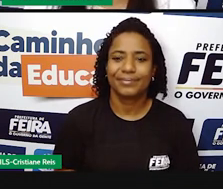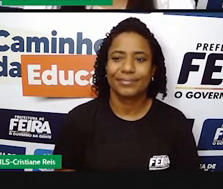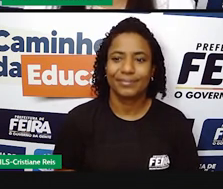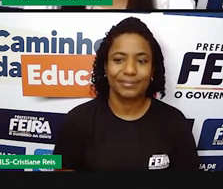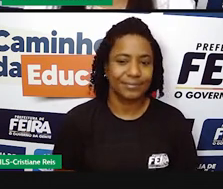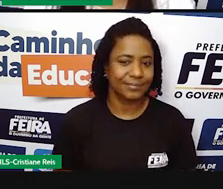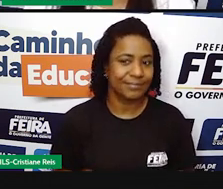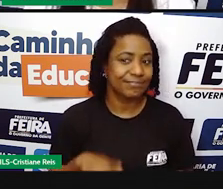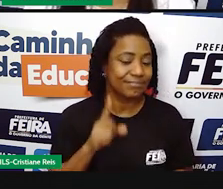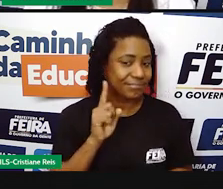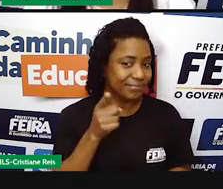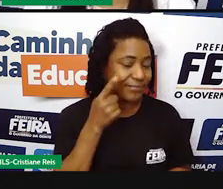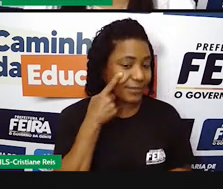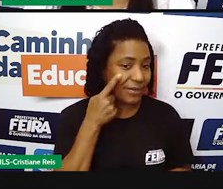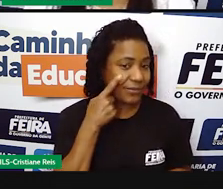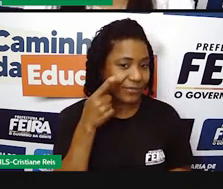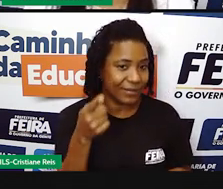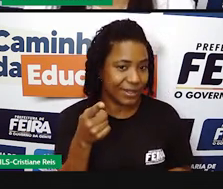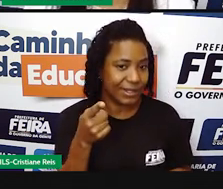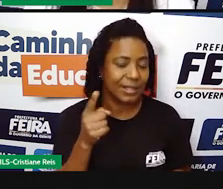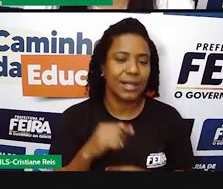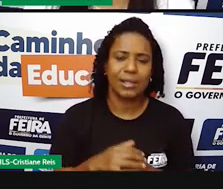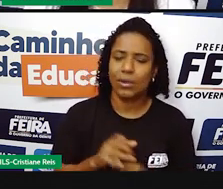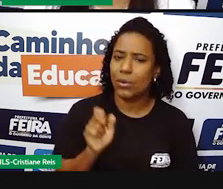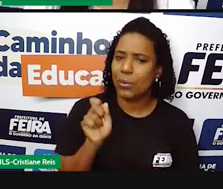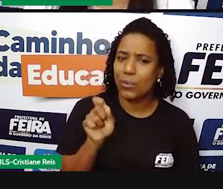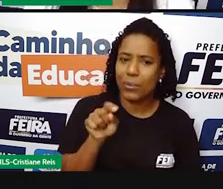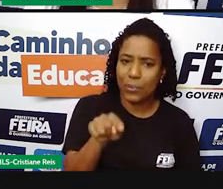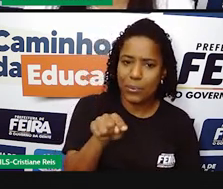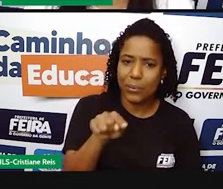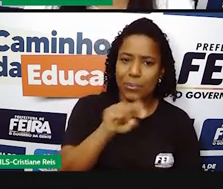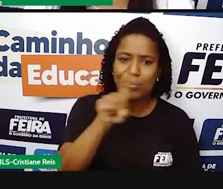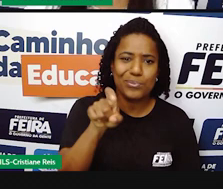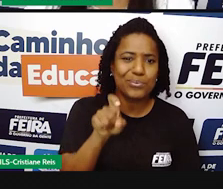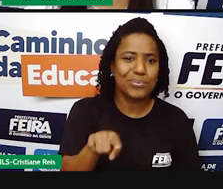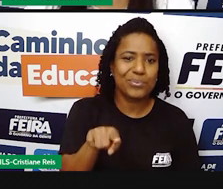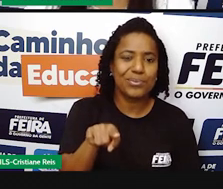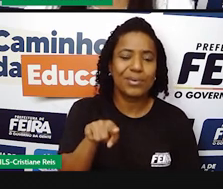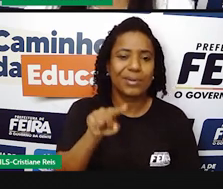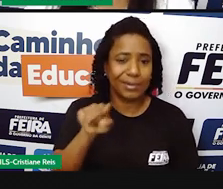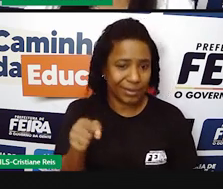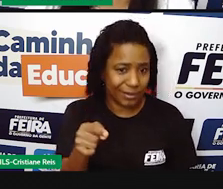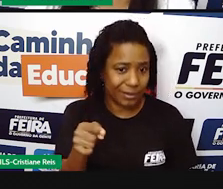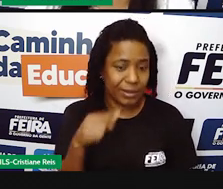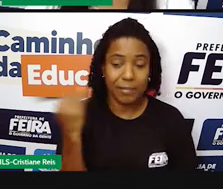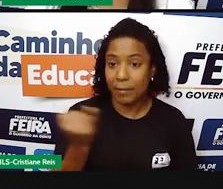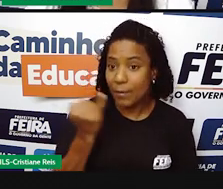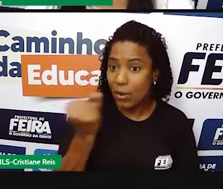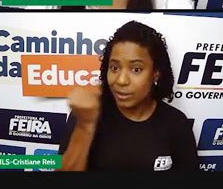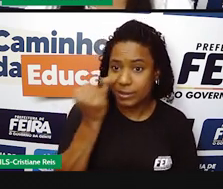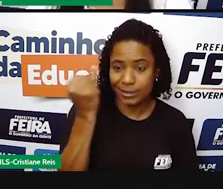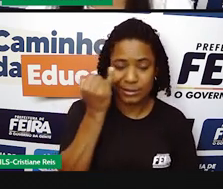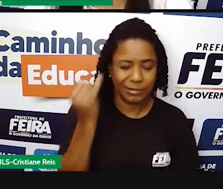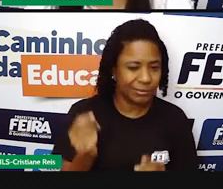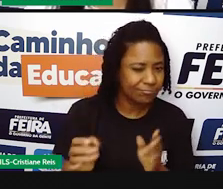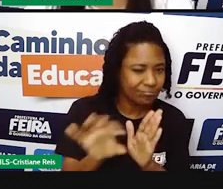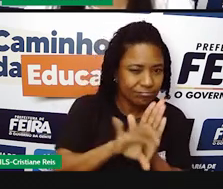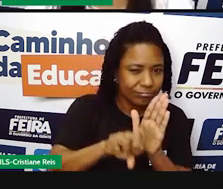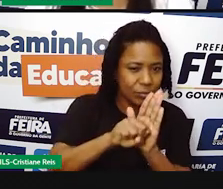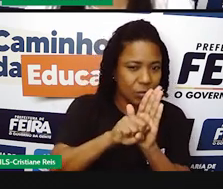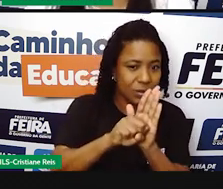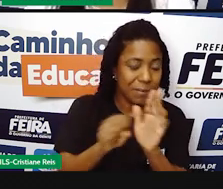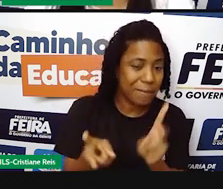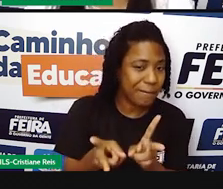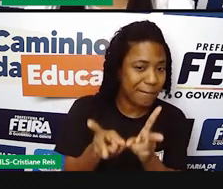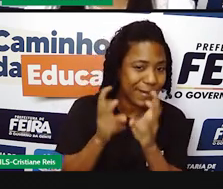A pontuação na linguagem, ela funciona como uma espécie de sinalização, guiando e organizando o texto a